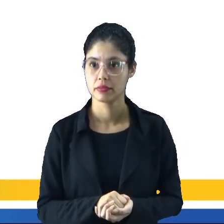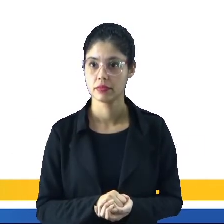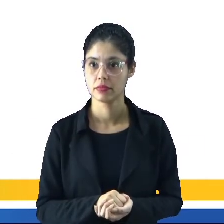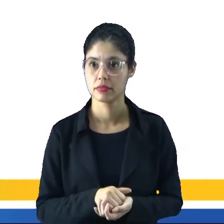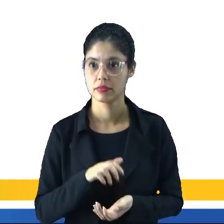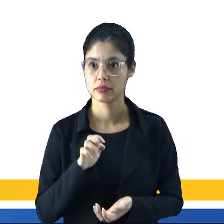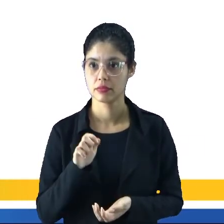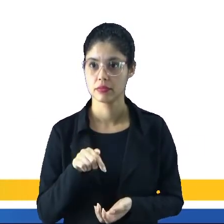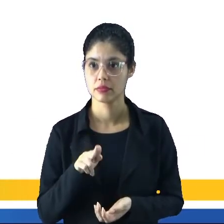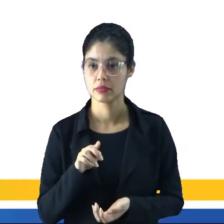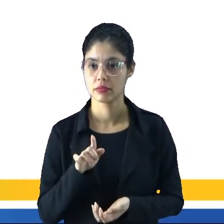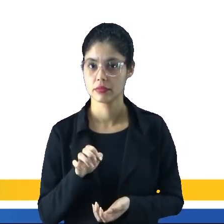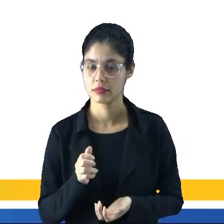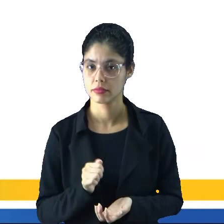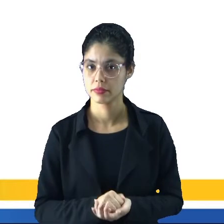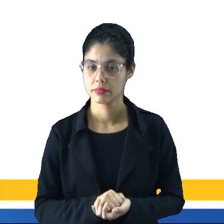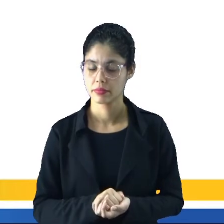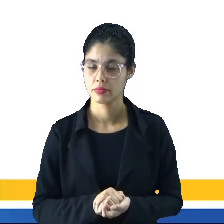Engaged.